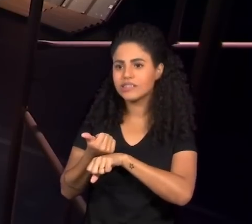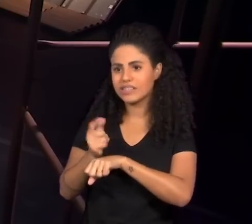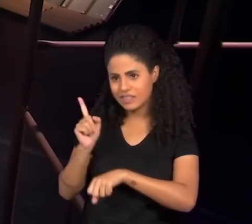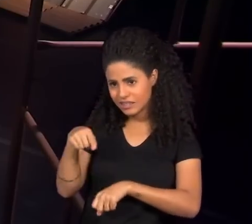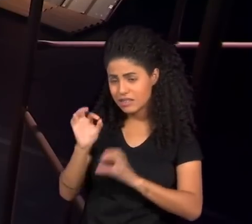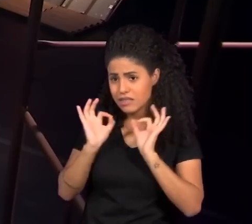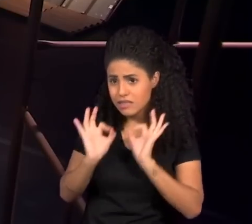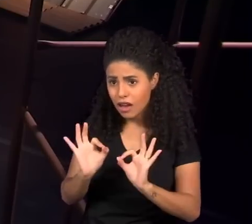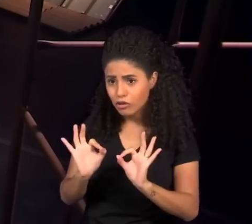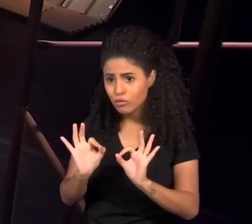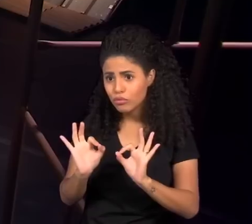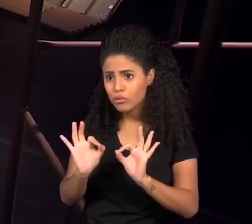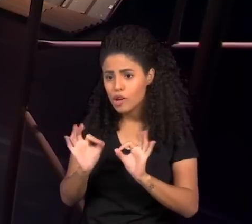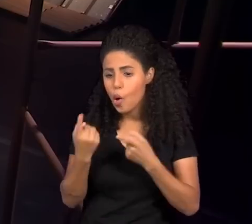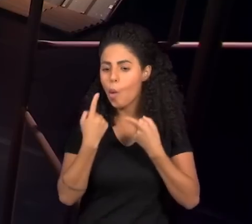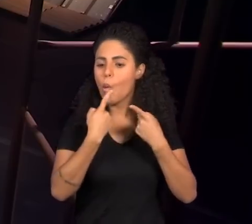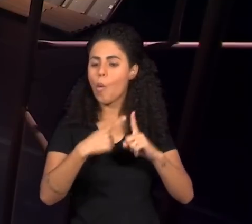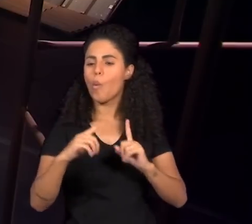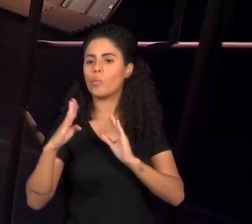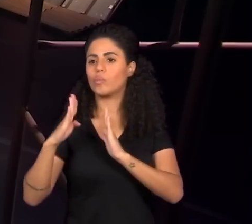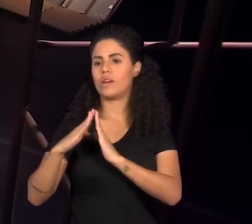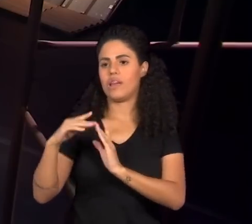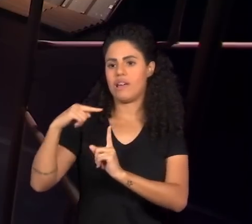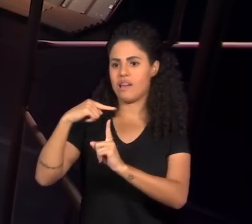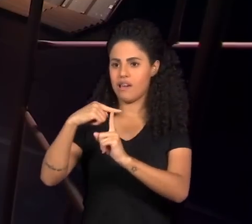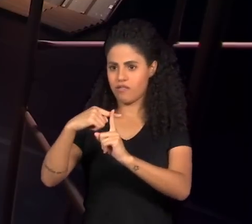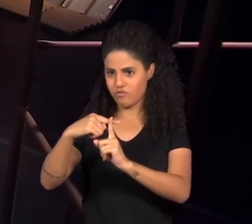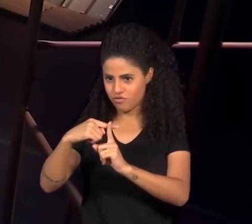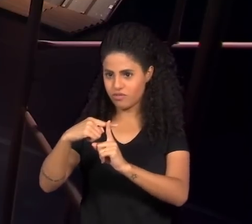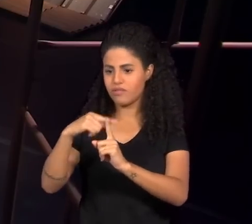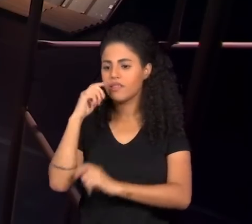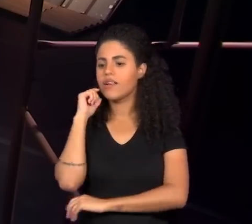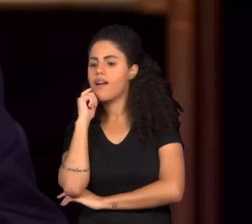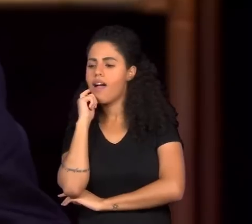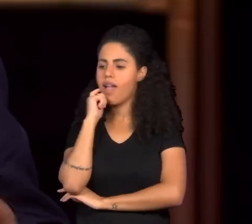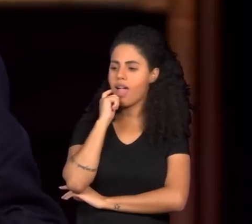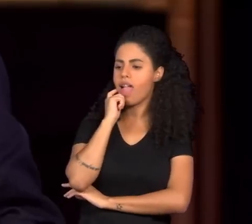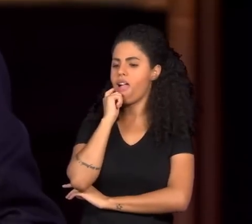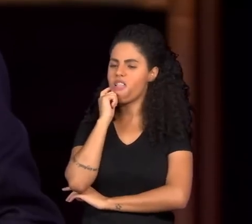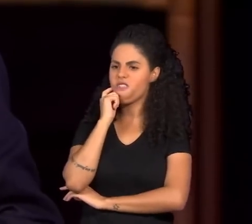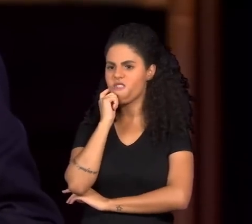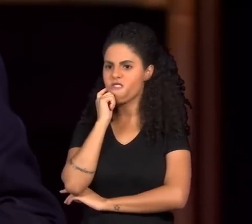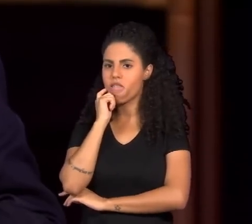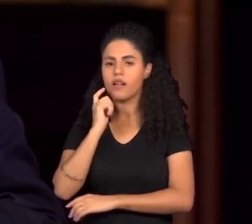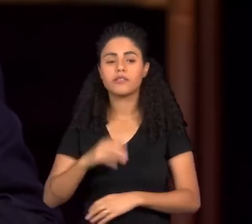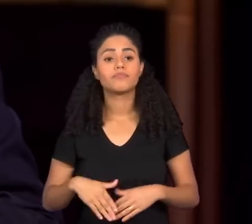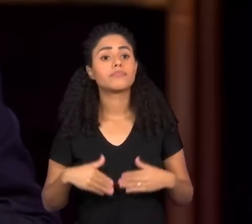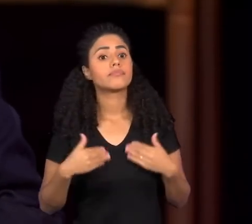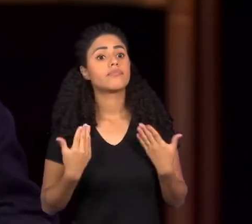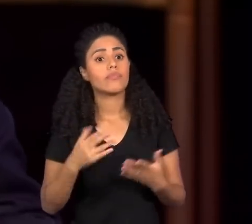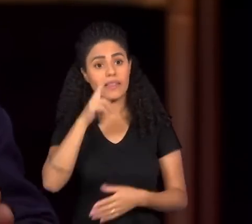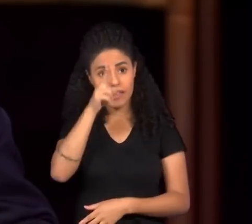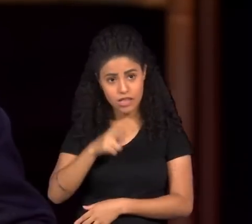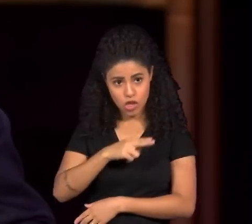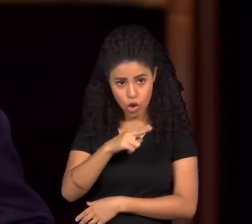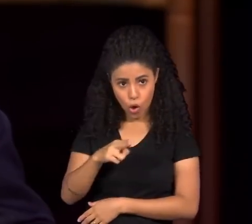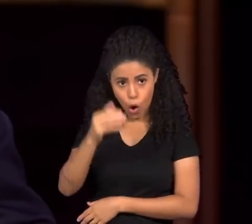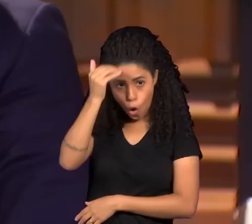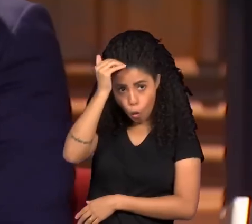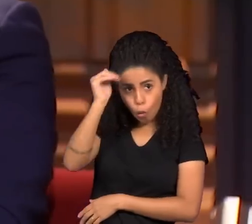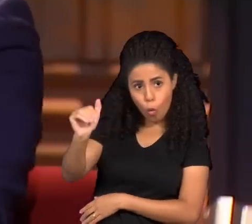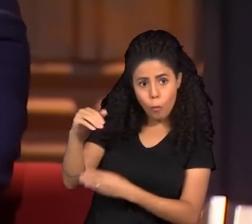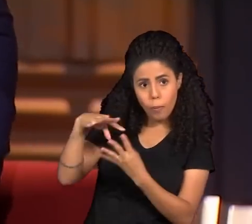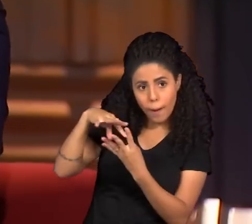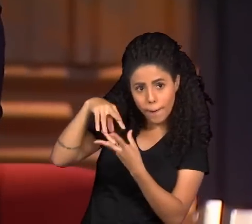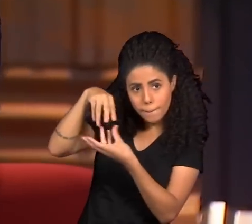anticlero, anti-igreja, é destruir a imagem Mas, positiva padre, da igreja. Padre Reginaldo, o senhor está falando que a culpa é da mídia. Eu